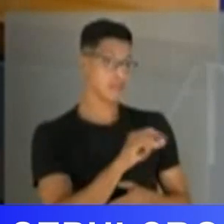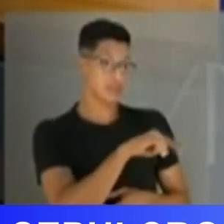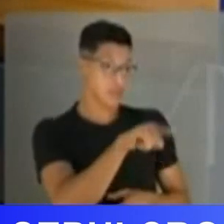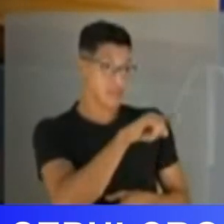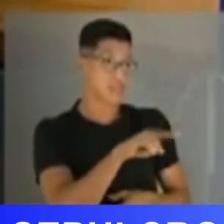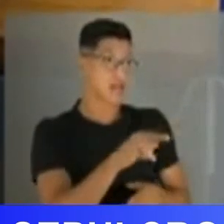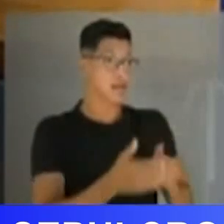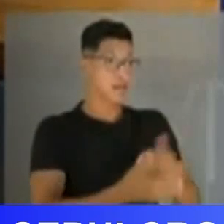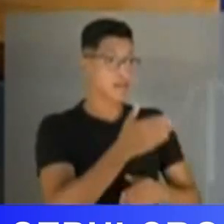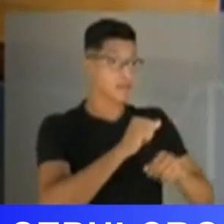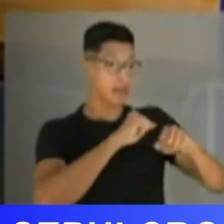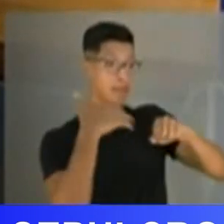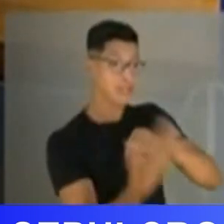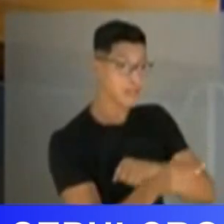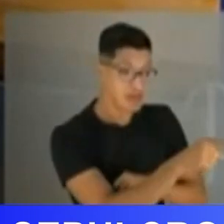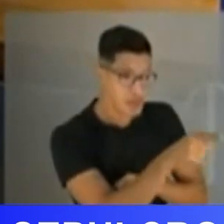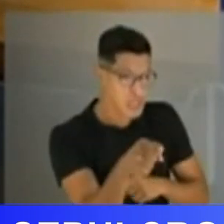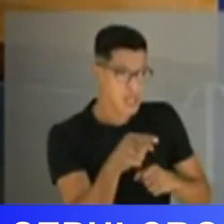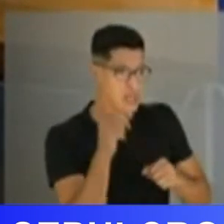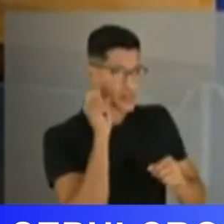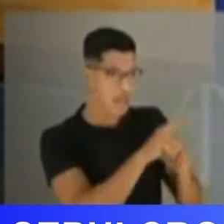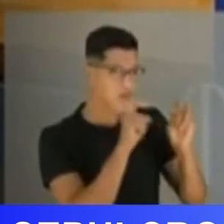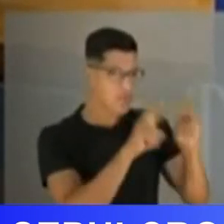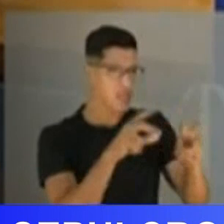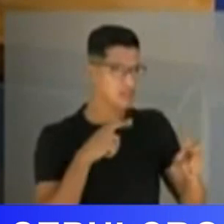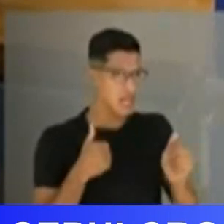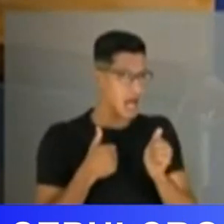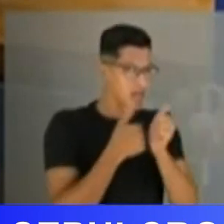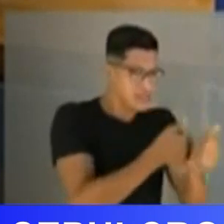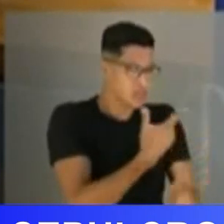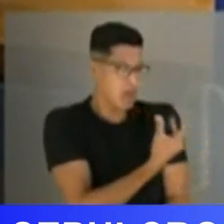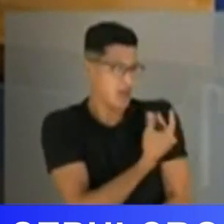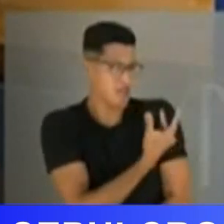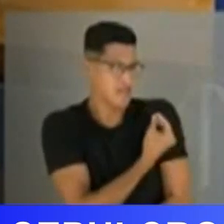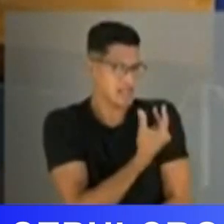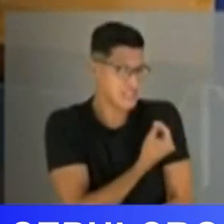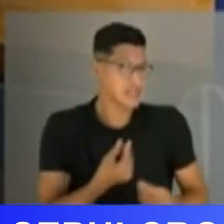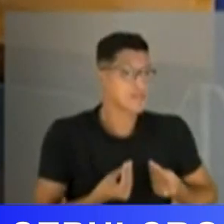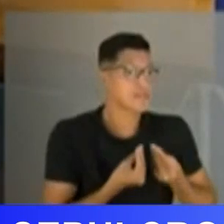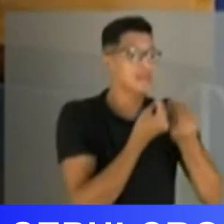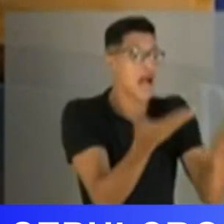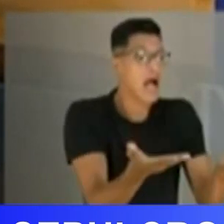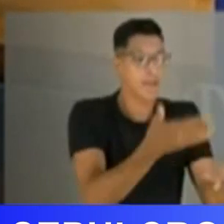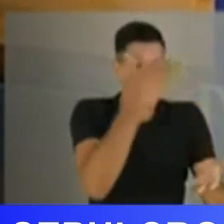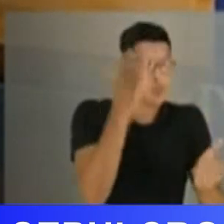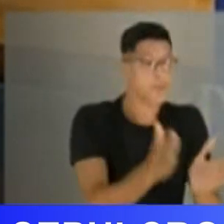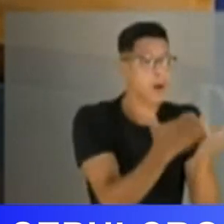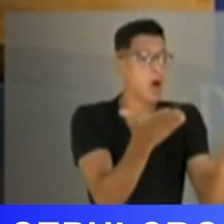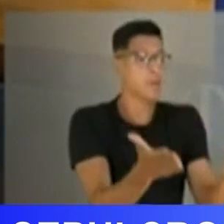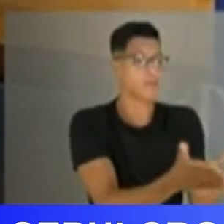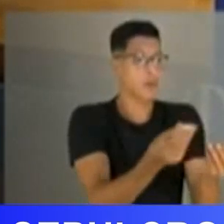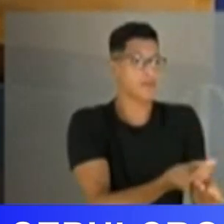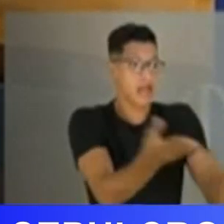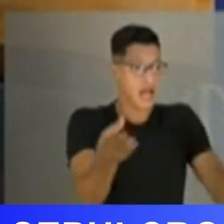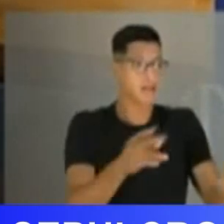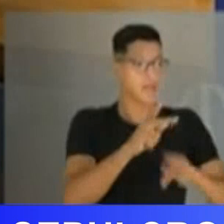você está diante de uma pandemia e você tem acesso à vacina, dê acesso aos excluídos. Dê essa